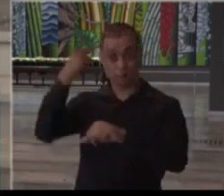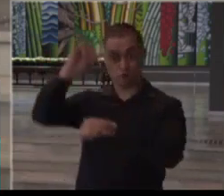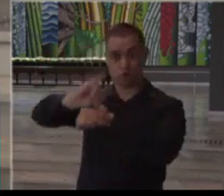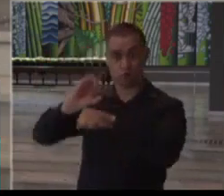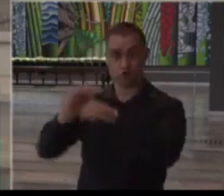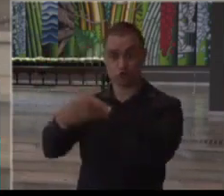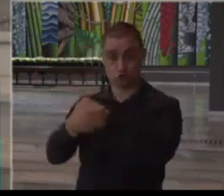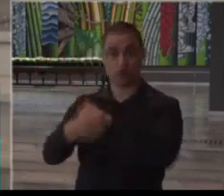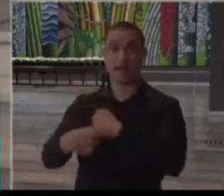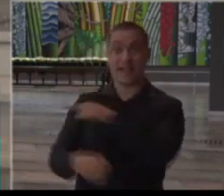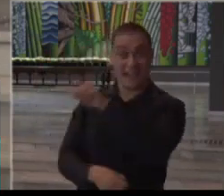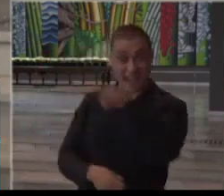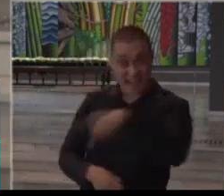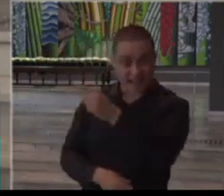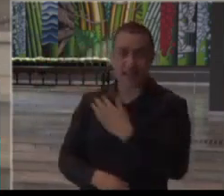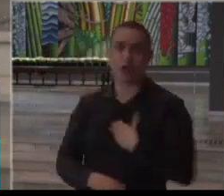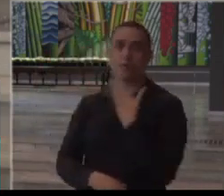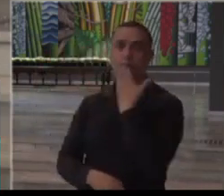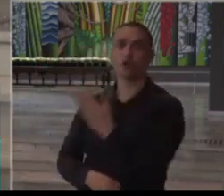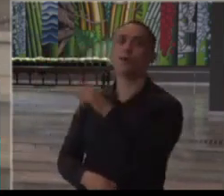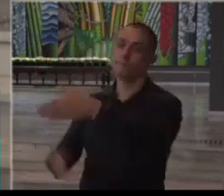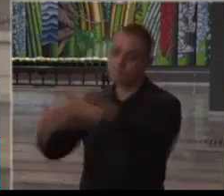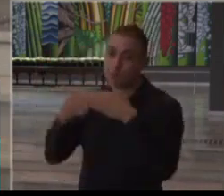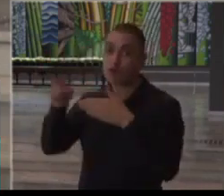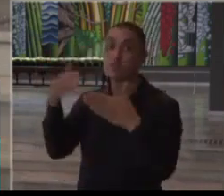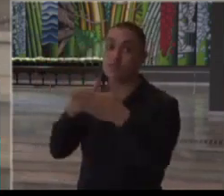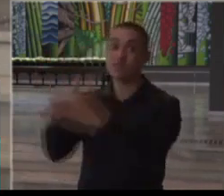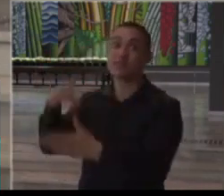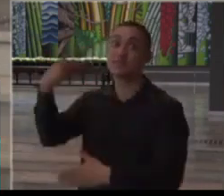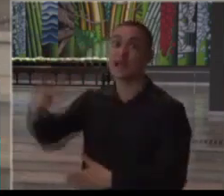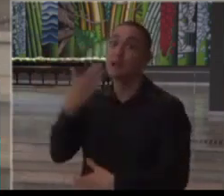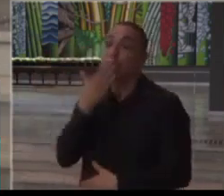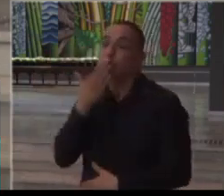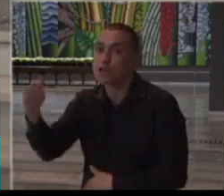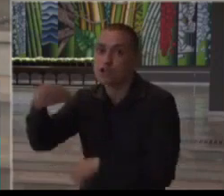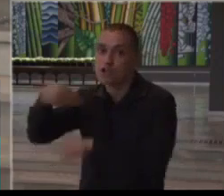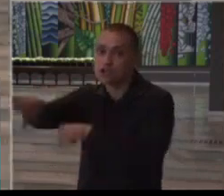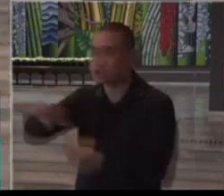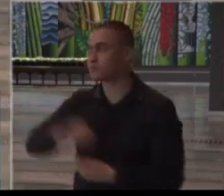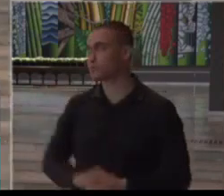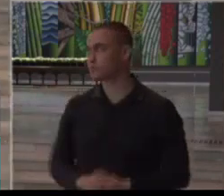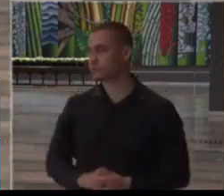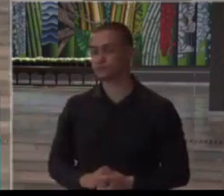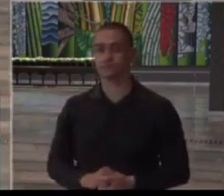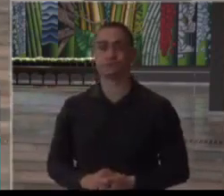Grande São Paulo que nós estamos recomendando que possam aumentar suas restrições.